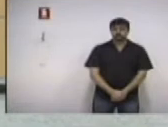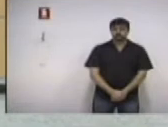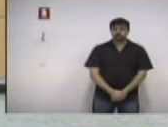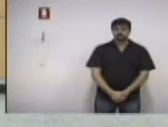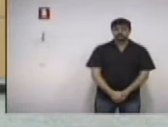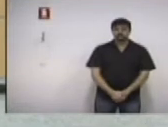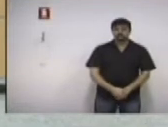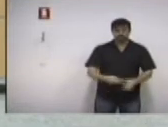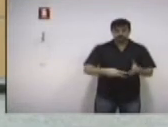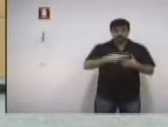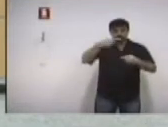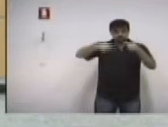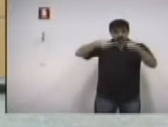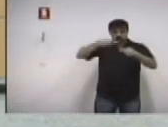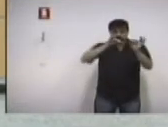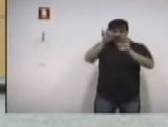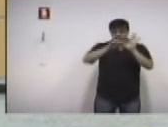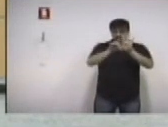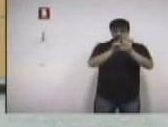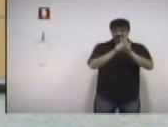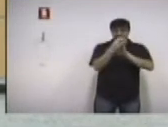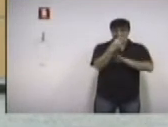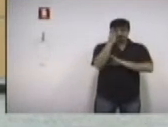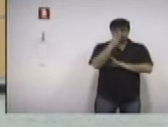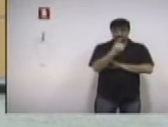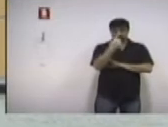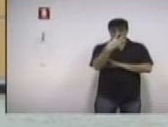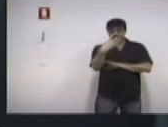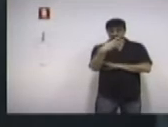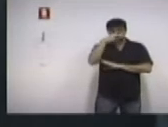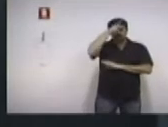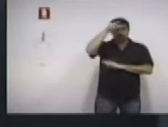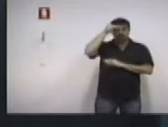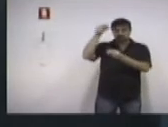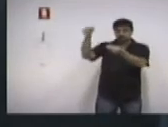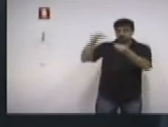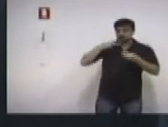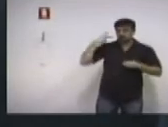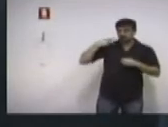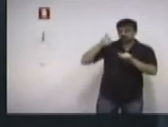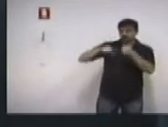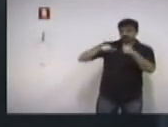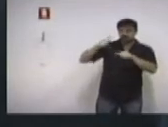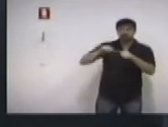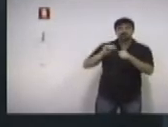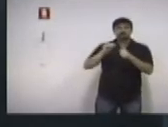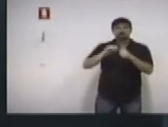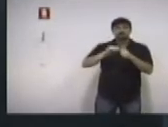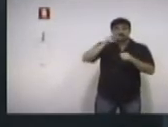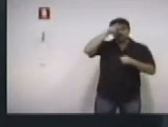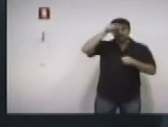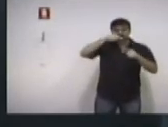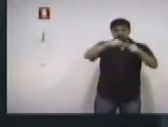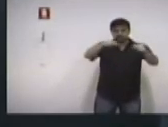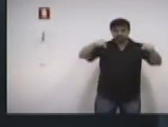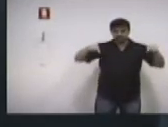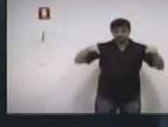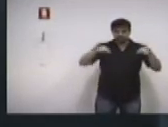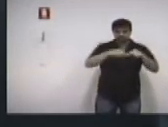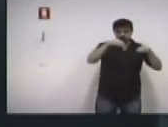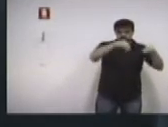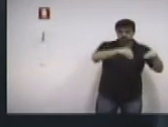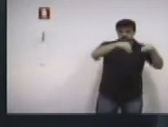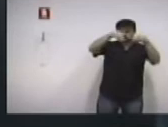em segunda discussão do projeto de lei nº 3 2014 do executivo que autoriza o poder executivo a outorgar a cessão